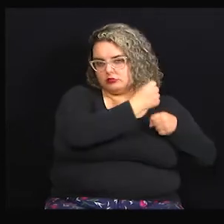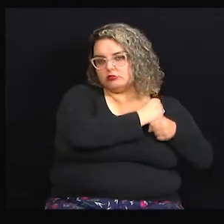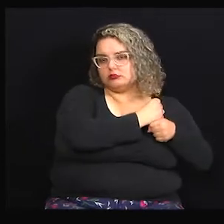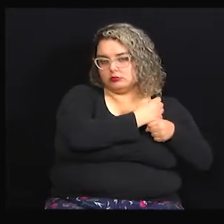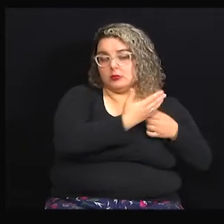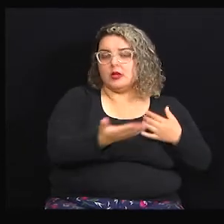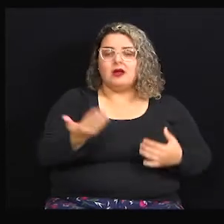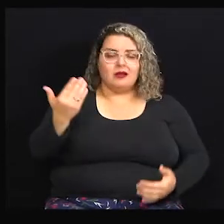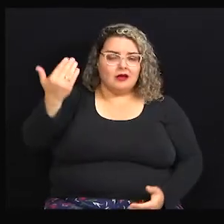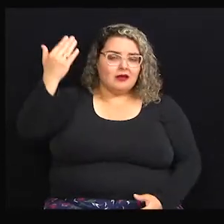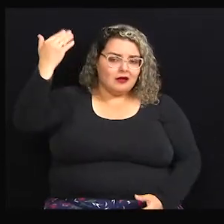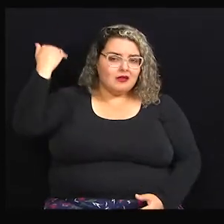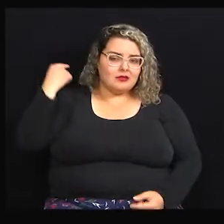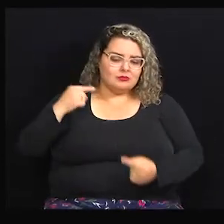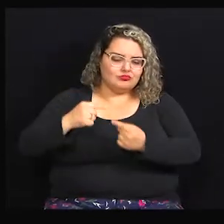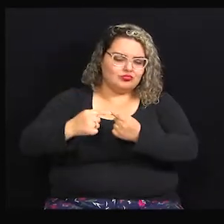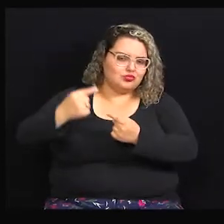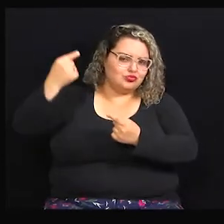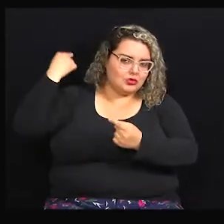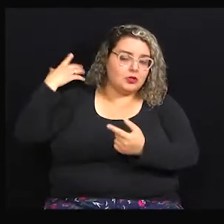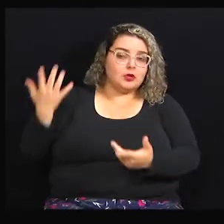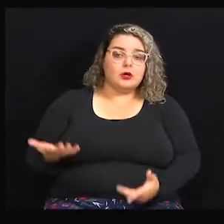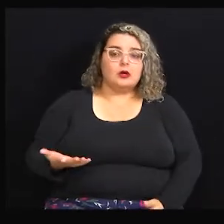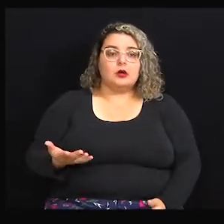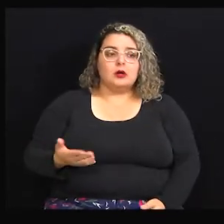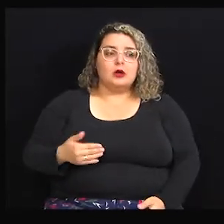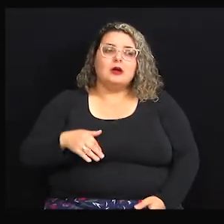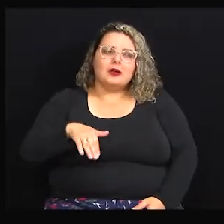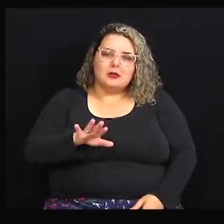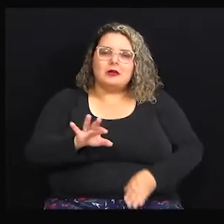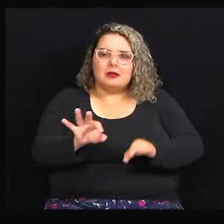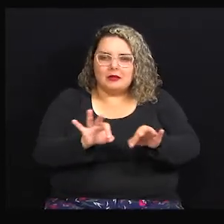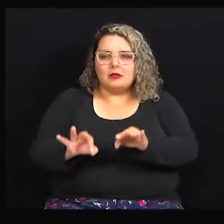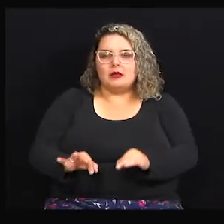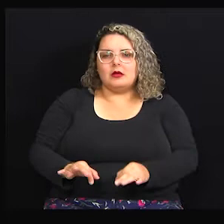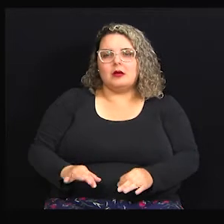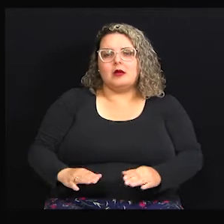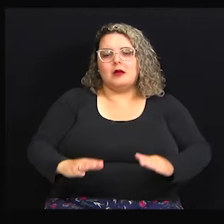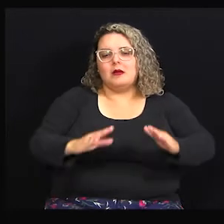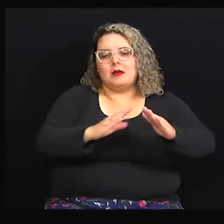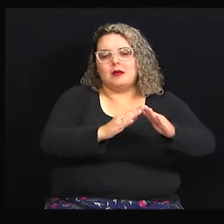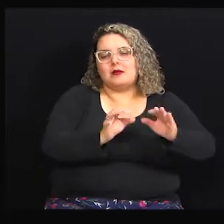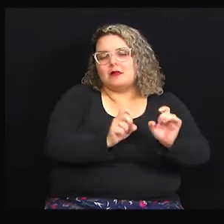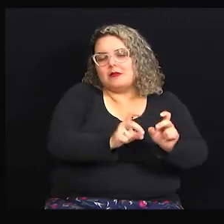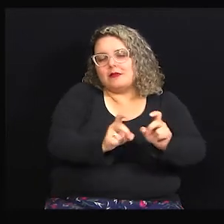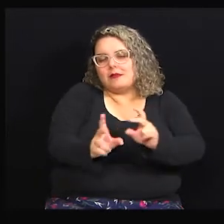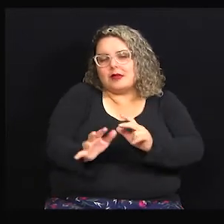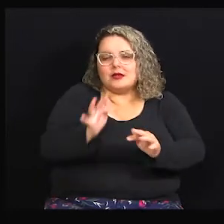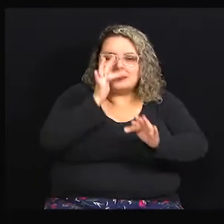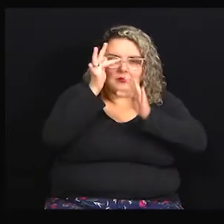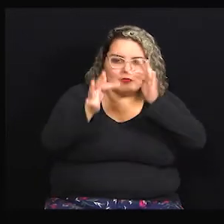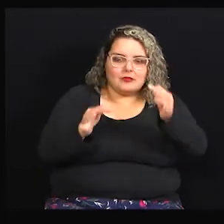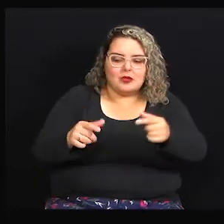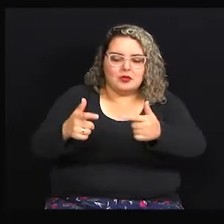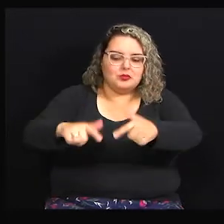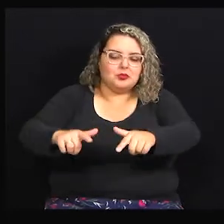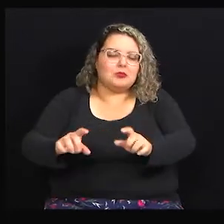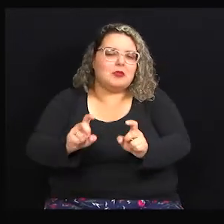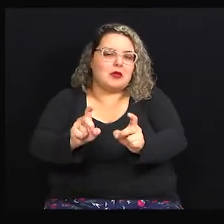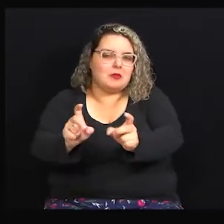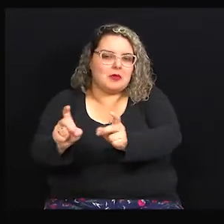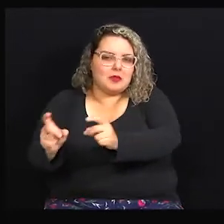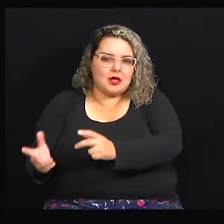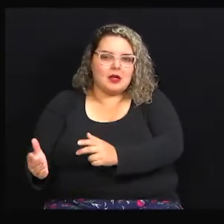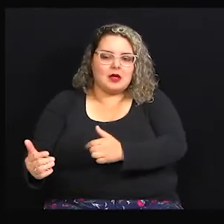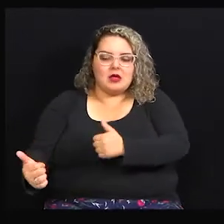antigamente há uns anos atrás era mais focado por aquelas bancas de que vendiam